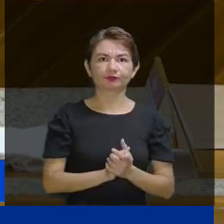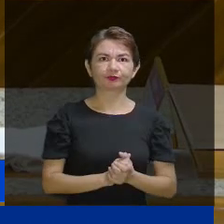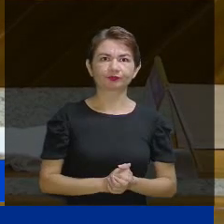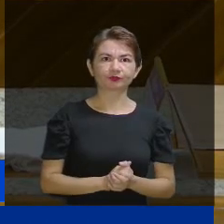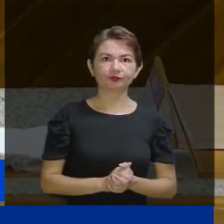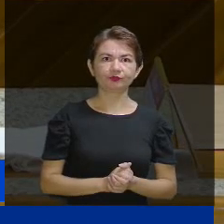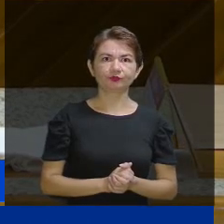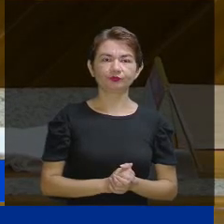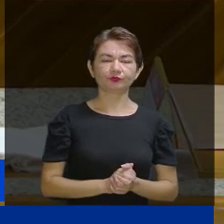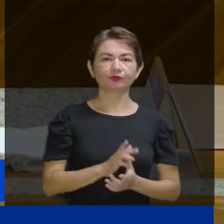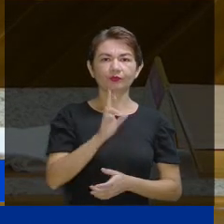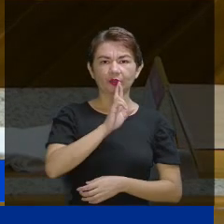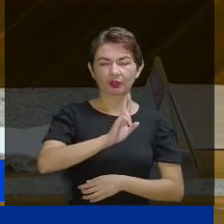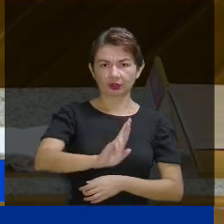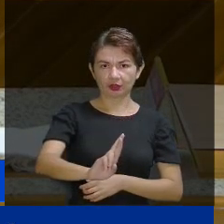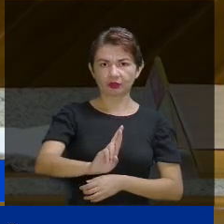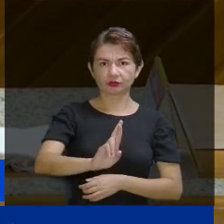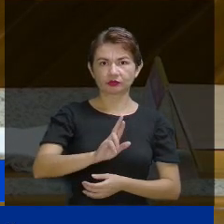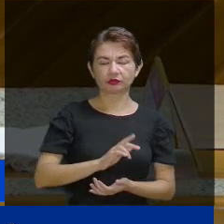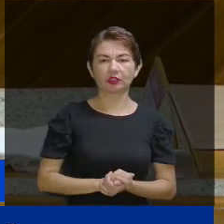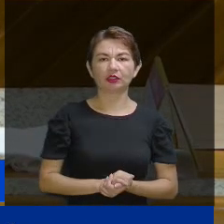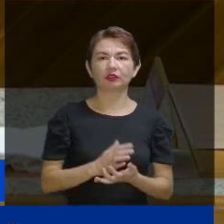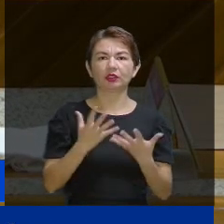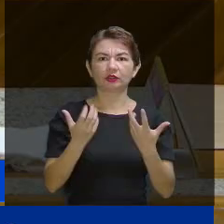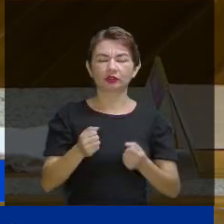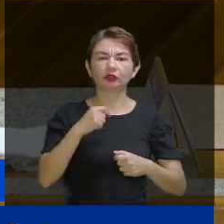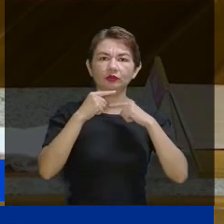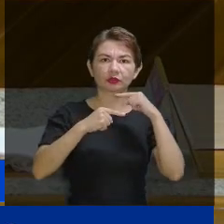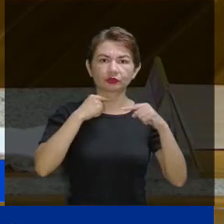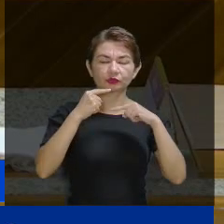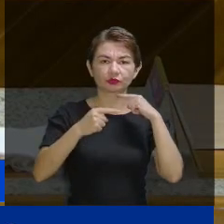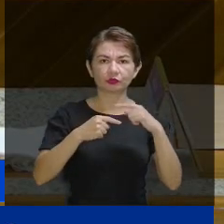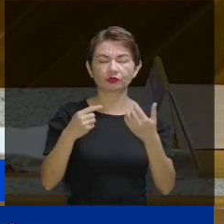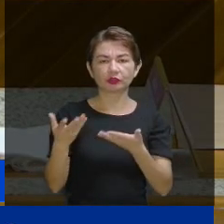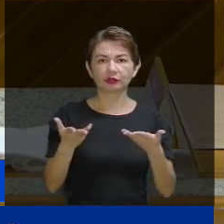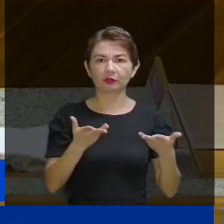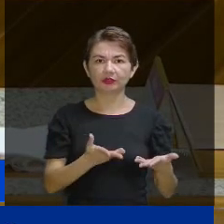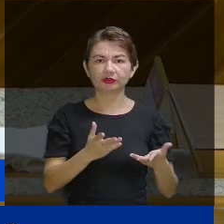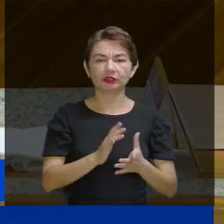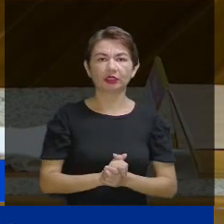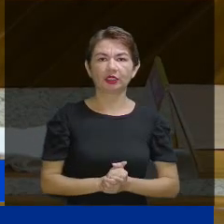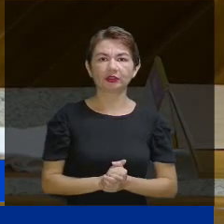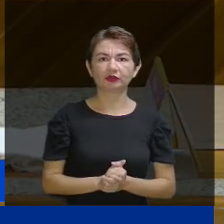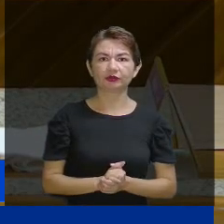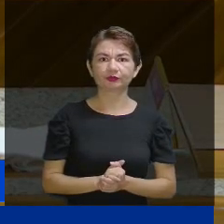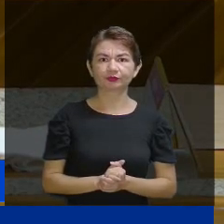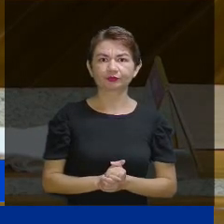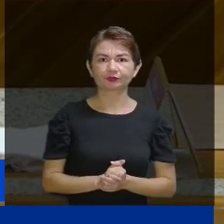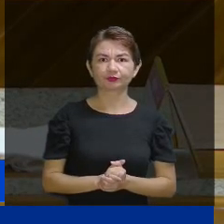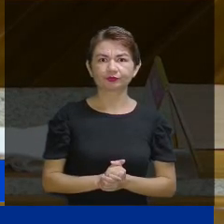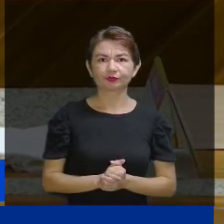já como tal esse resultado, acolhidas as questões de ordem apresentadas